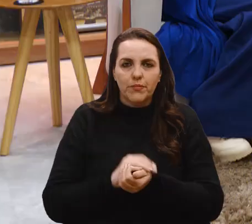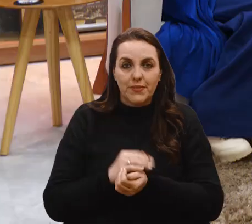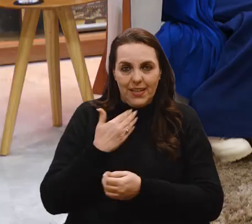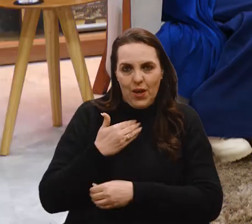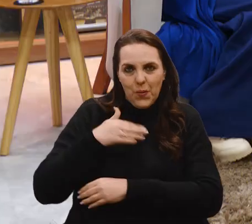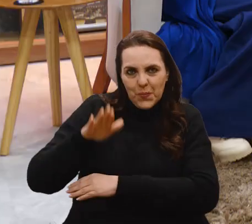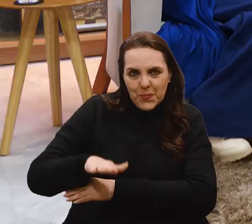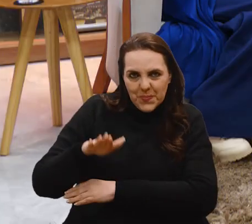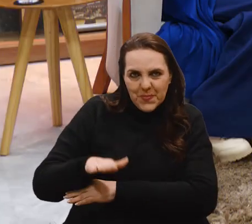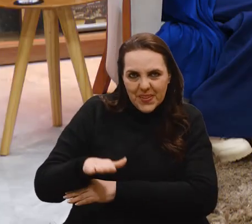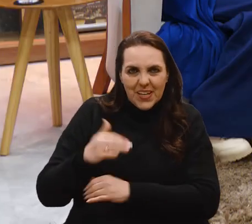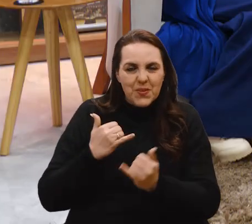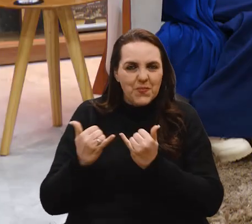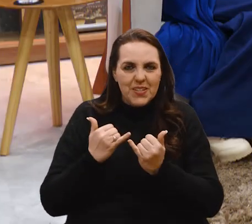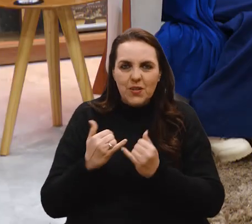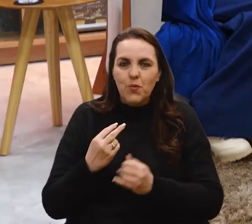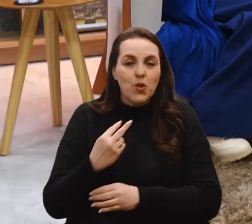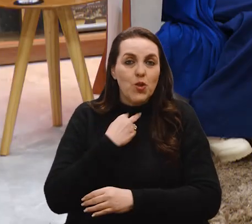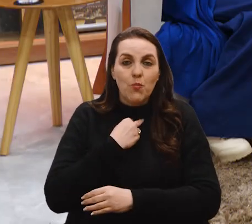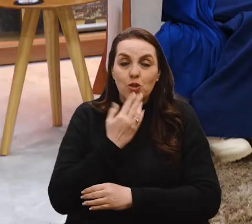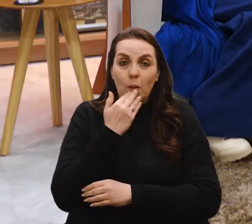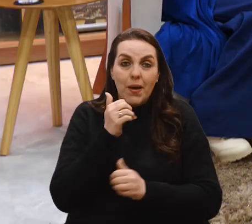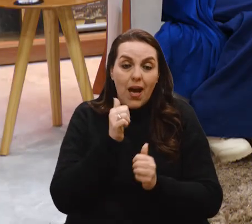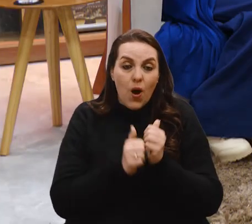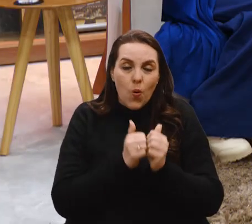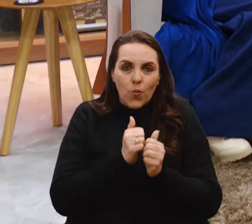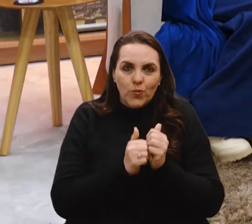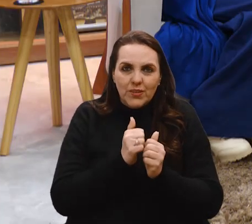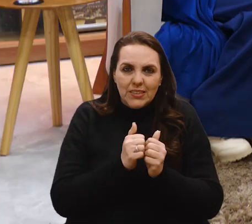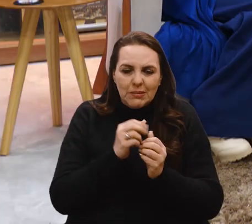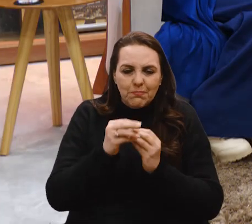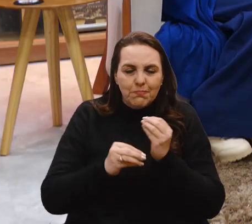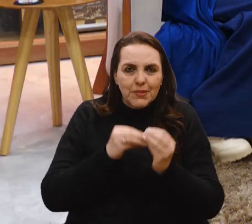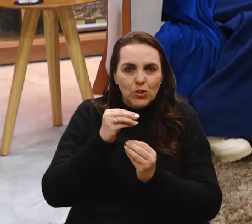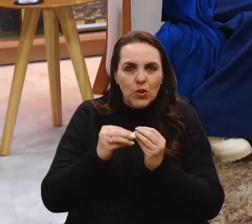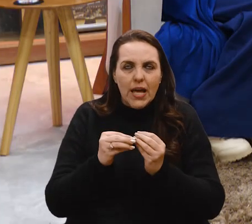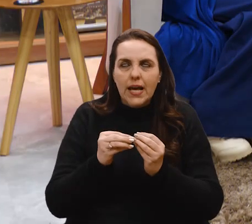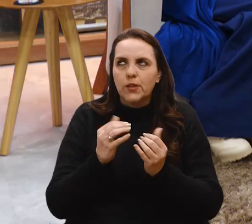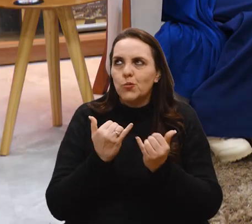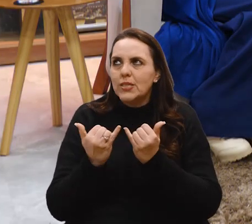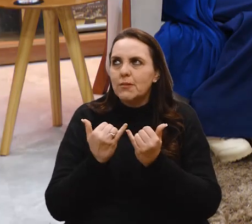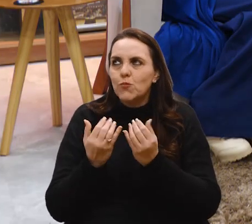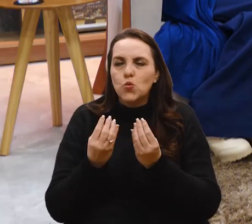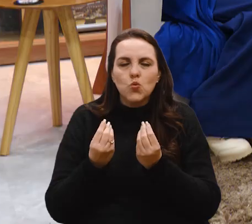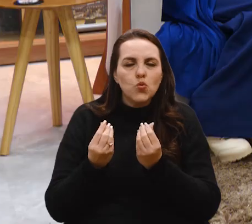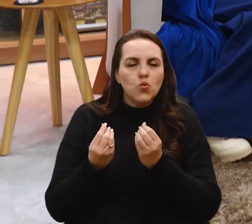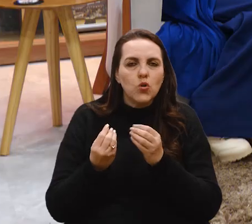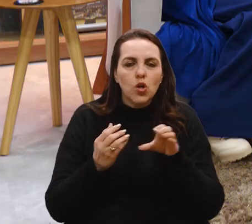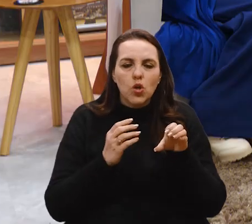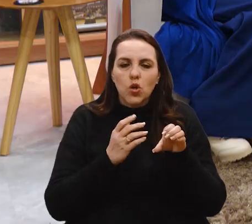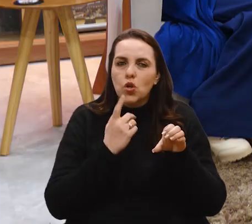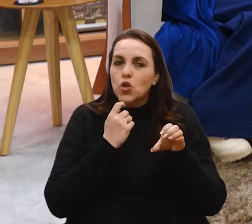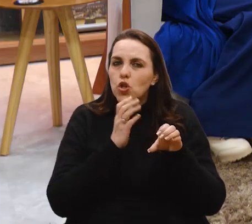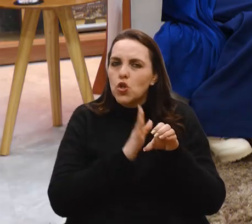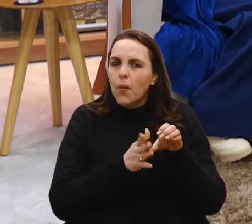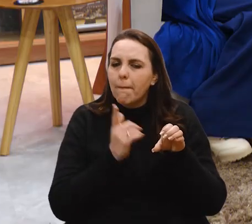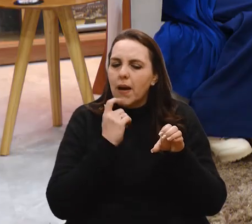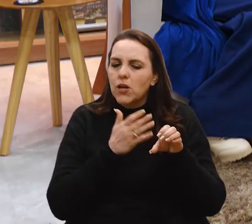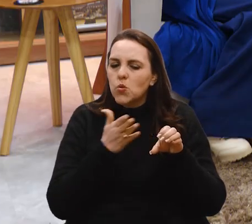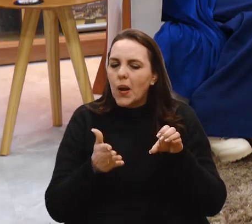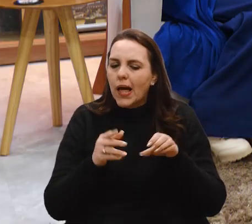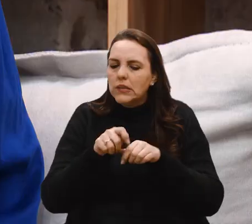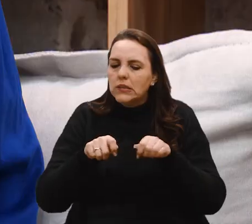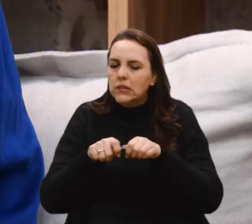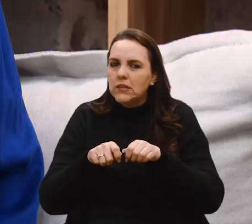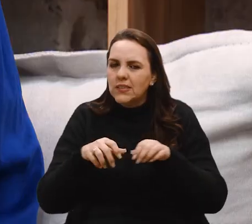menor, por exemplo, eu não podia comer um arroz com, por exemplo, um tomate do lado que deixava o molho